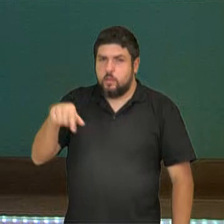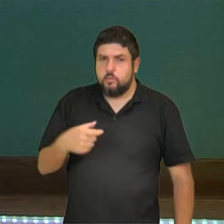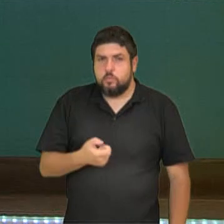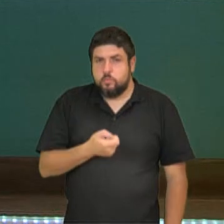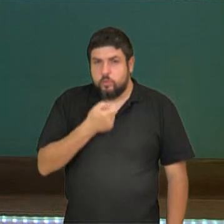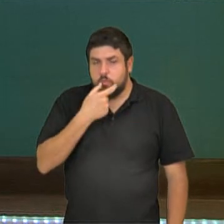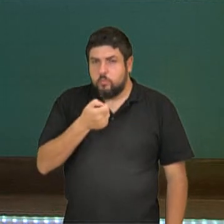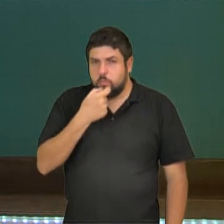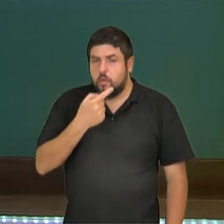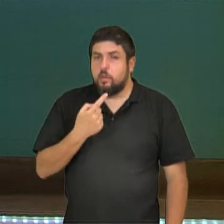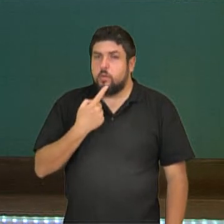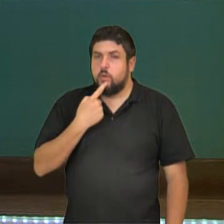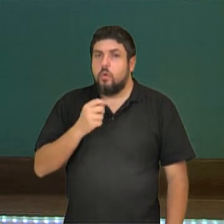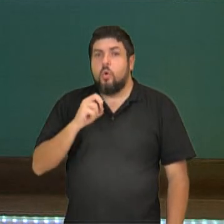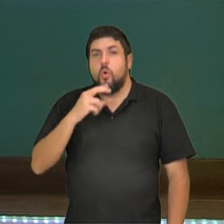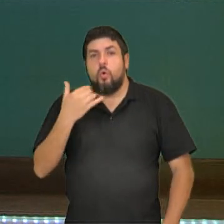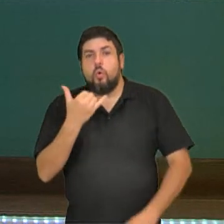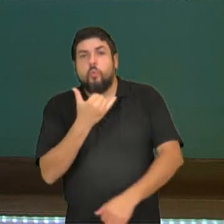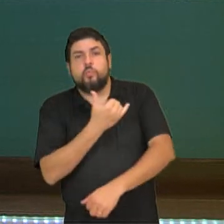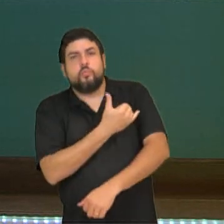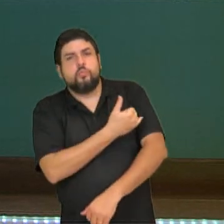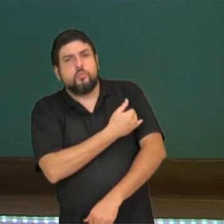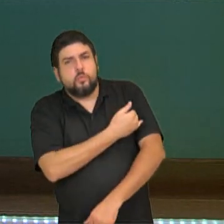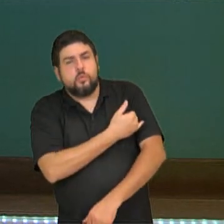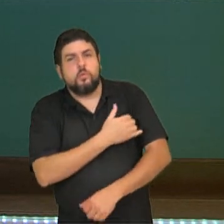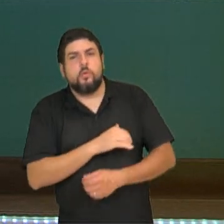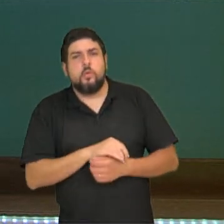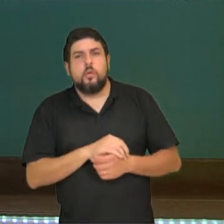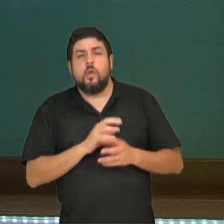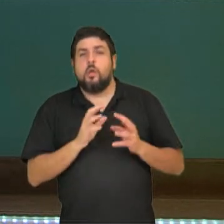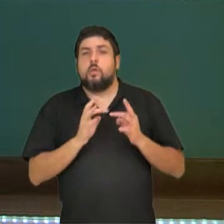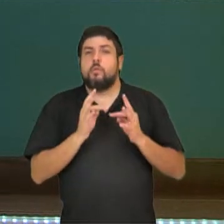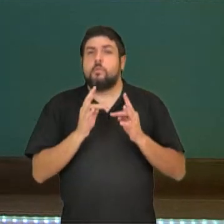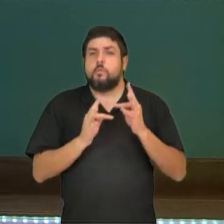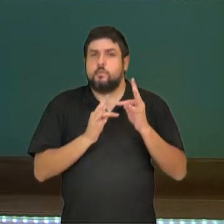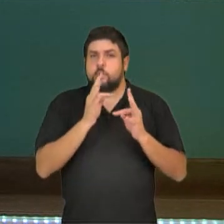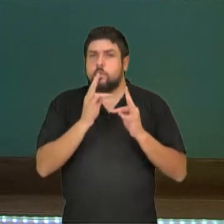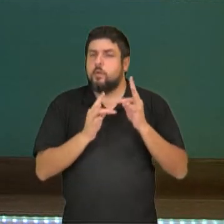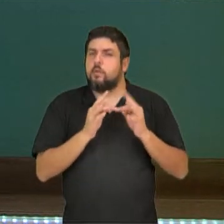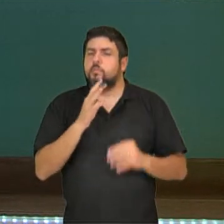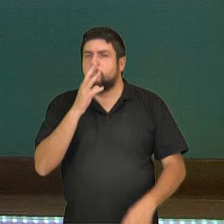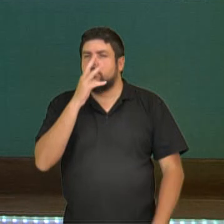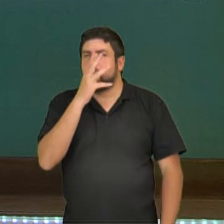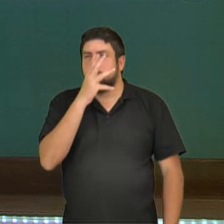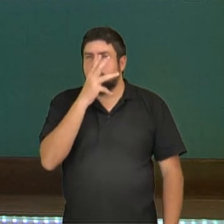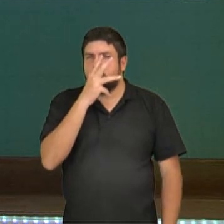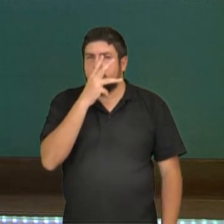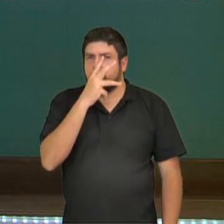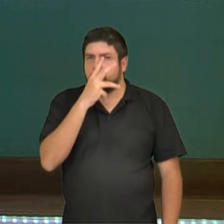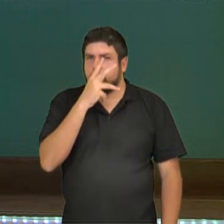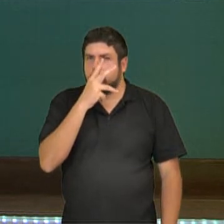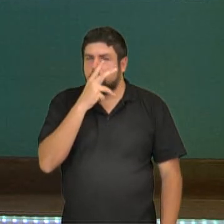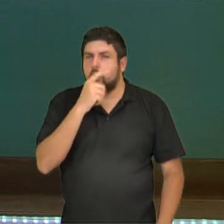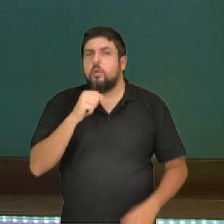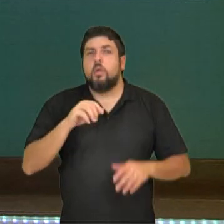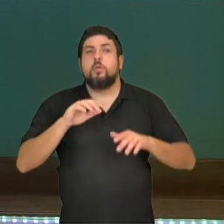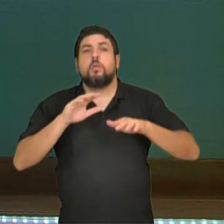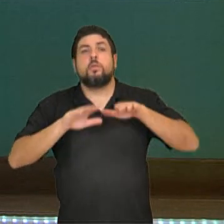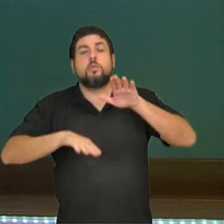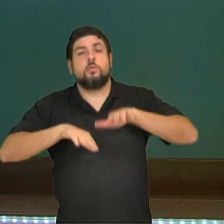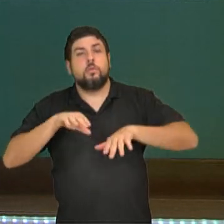ou venoso, já na corrente sanguínea. E o tratamento, né, é longo, dependendo do caso